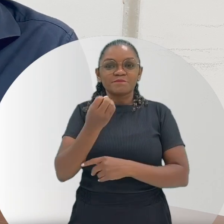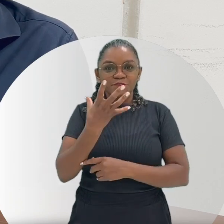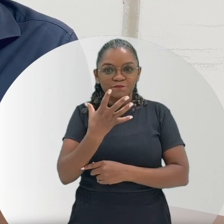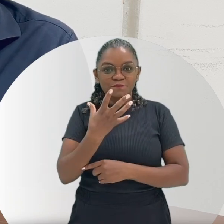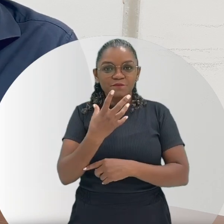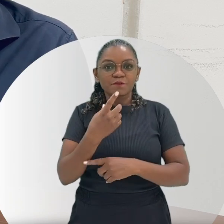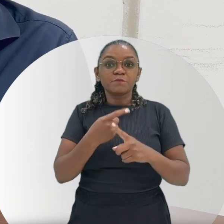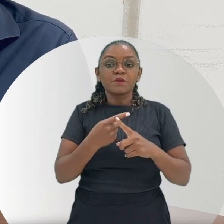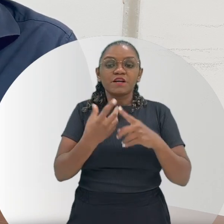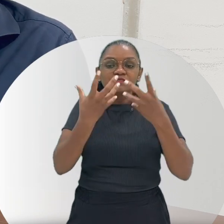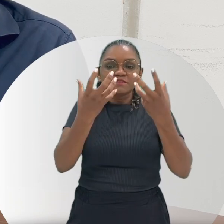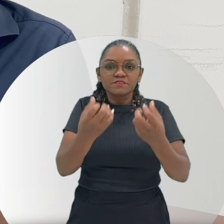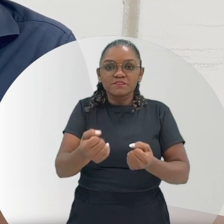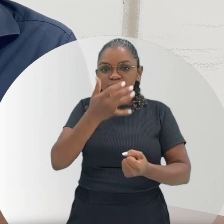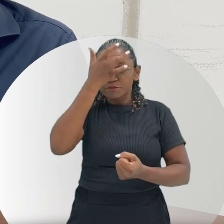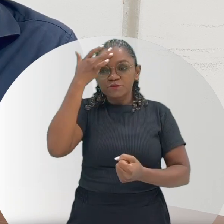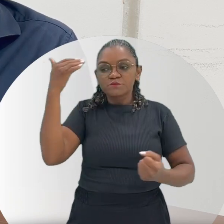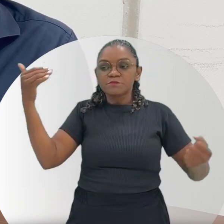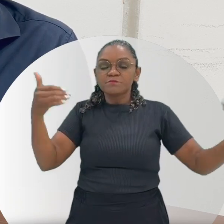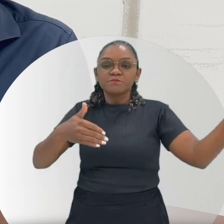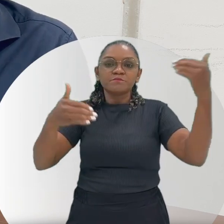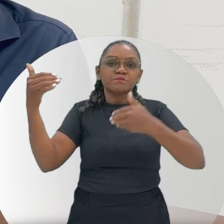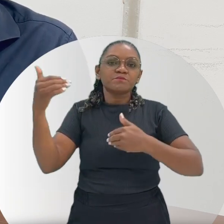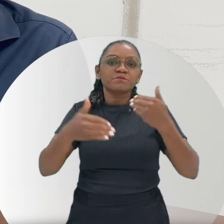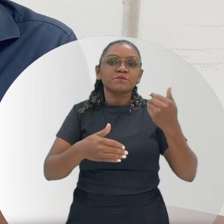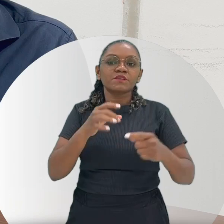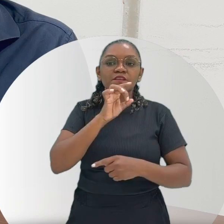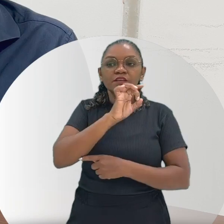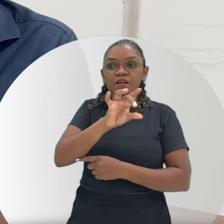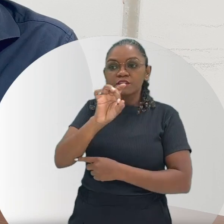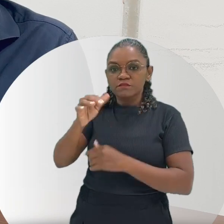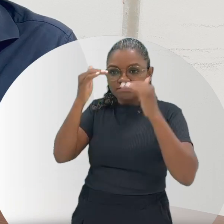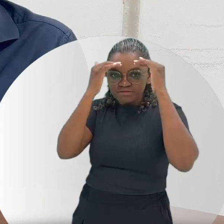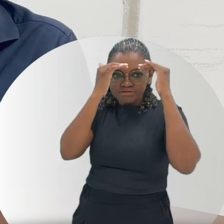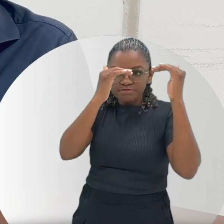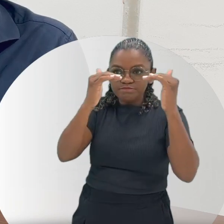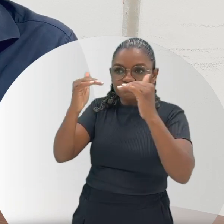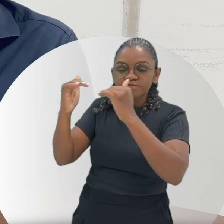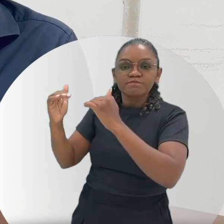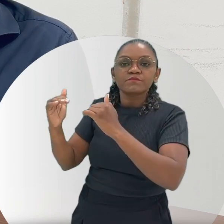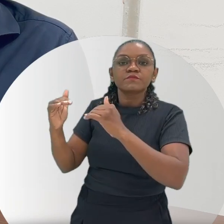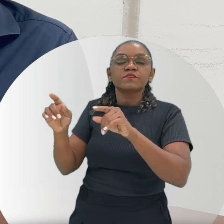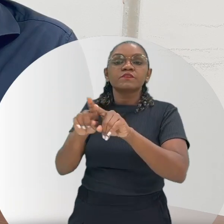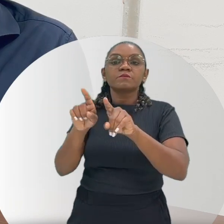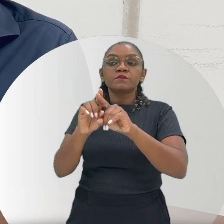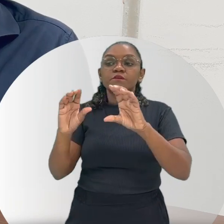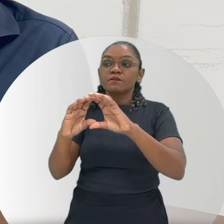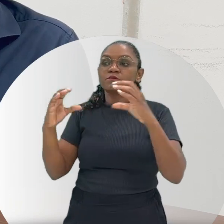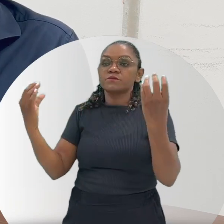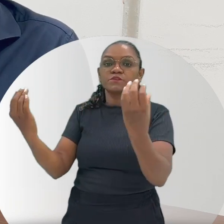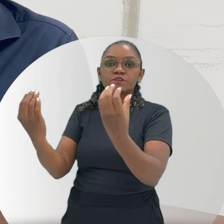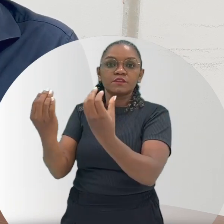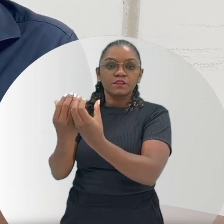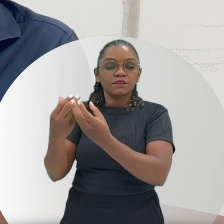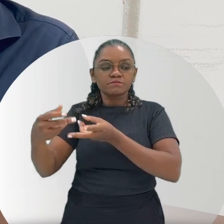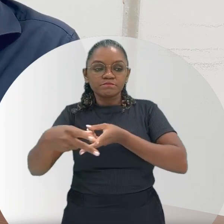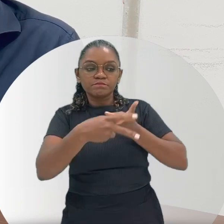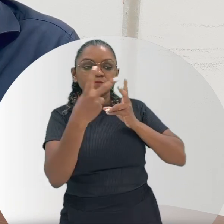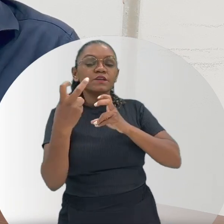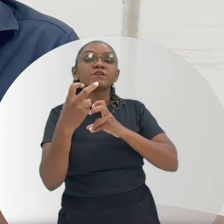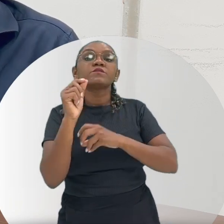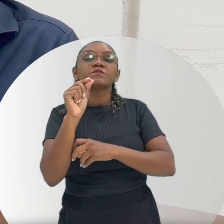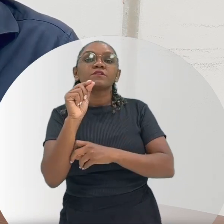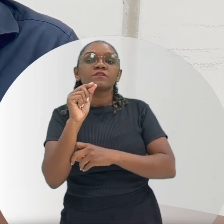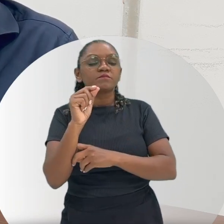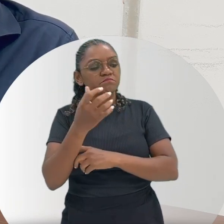receptivo às pessoas com a sua especificidade, e a comunidade nos olhou de forma muito positiva e falou: eu